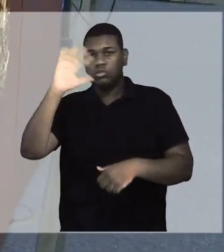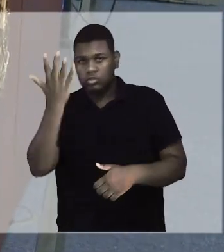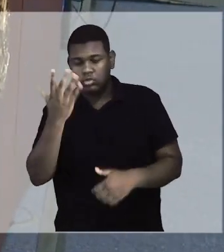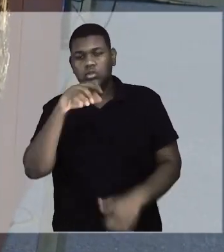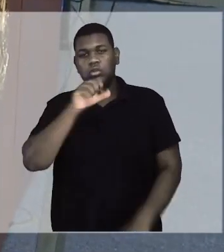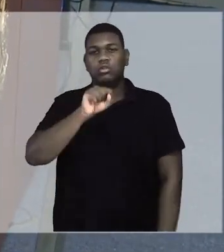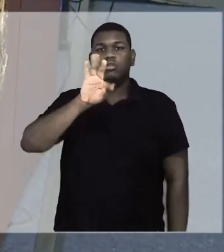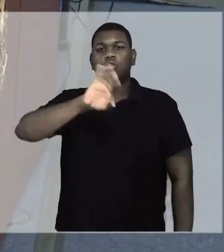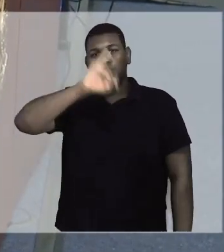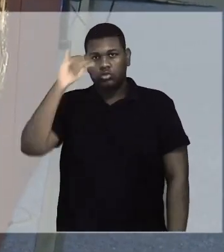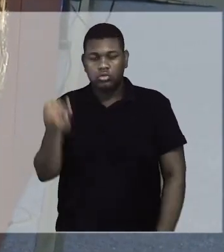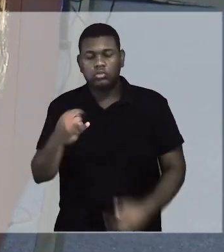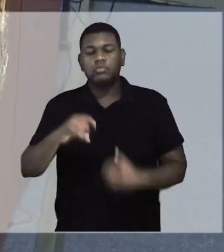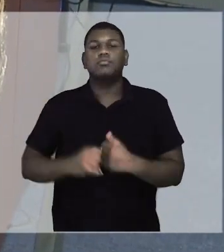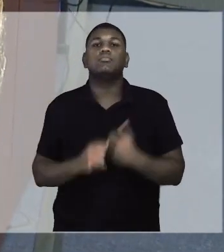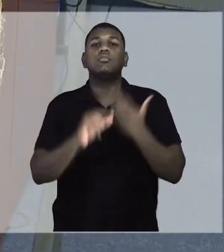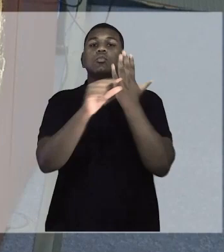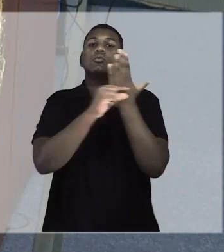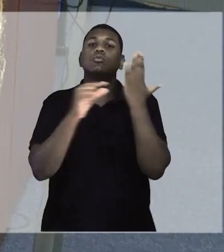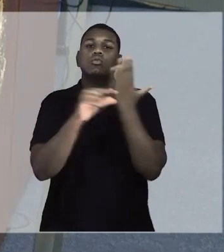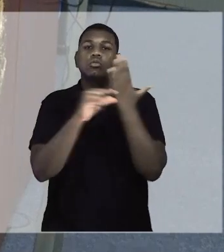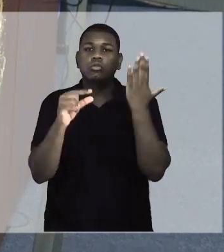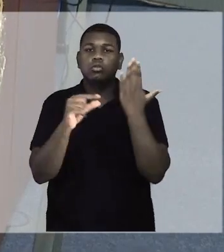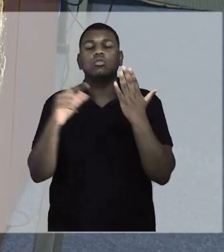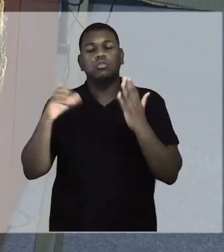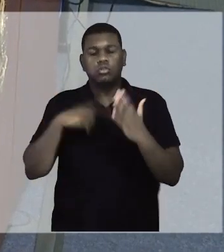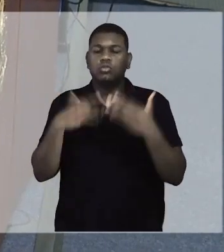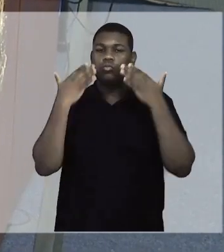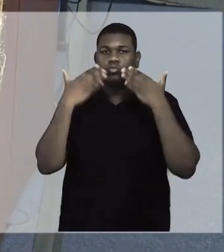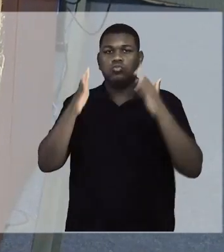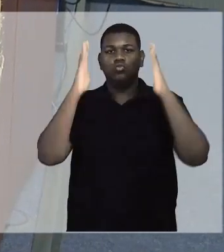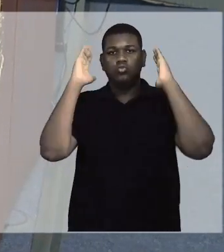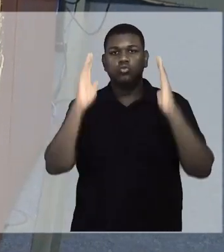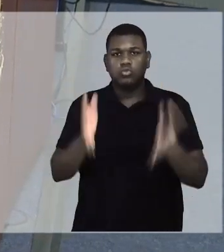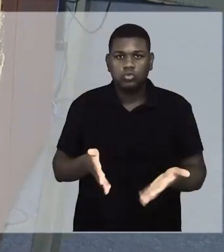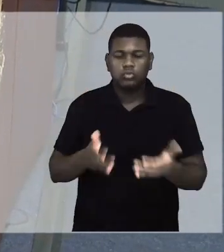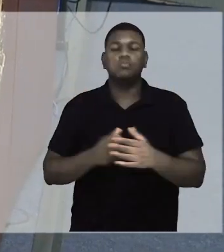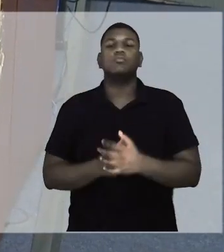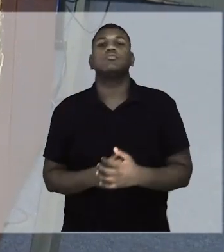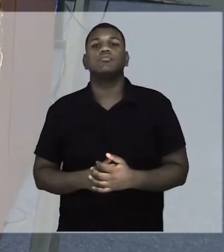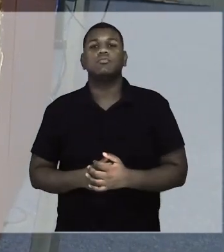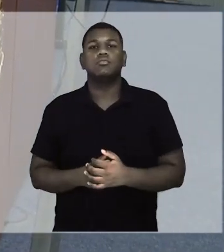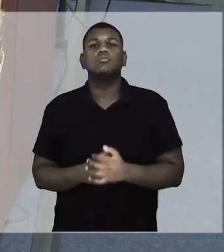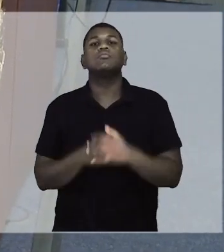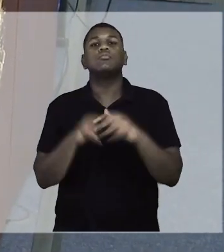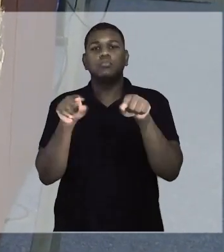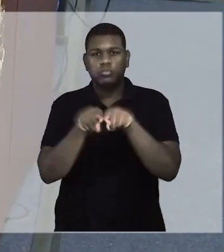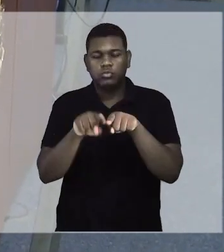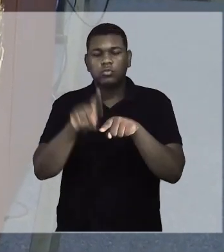anterior ao recebimento da denúncia. Precedentes, STJ. A autoria foi